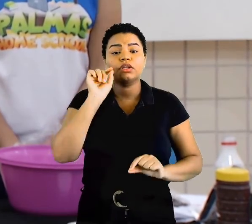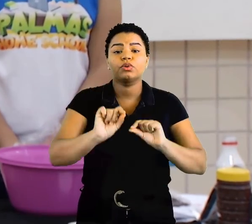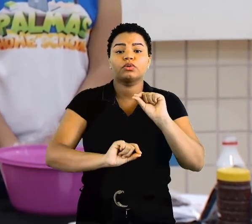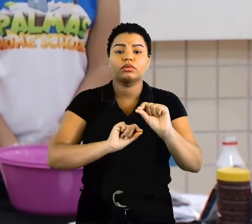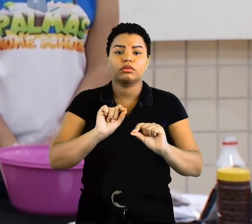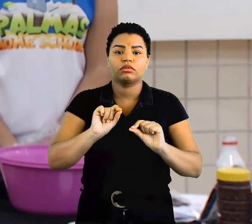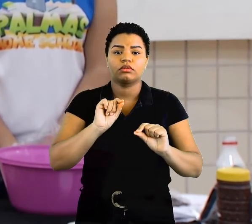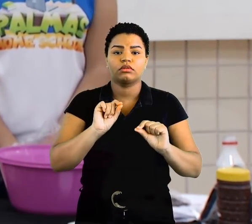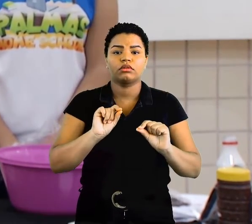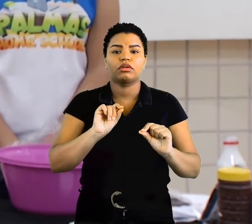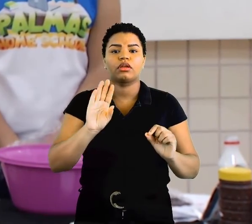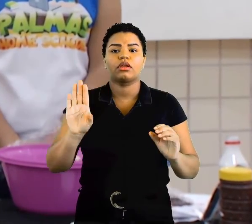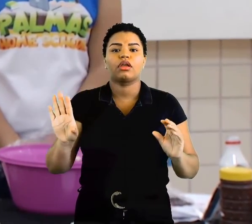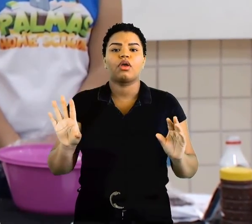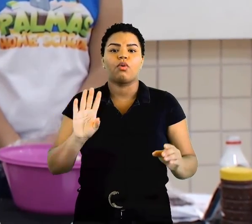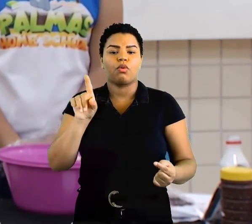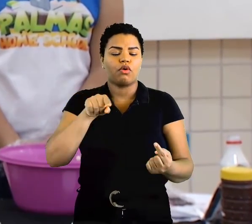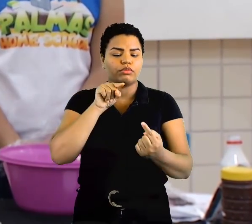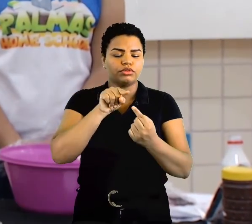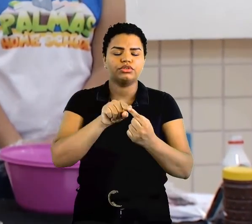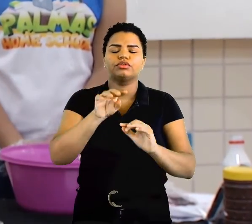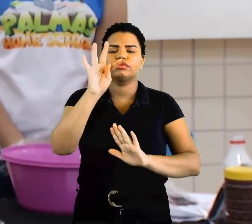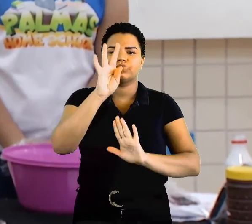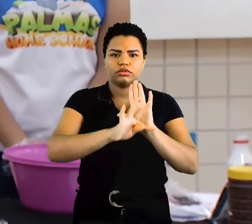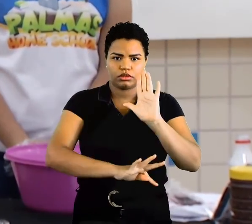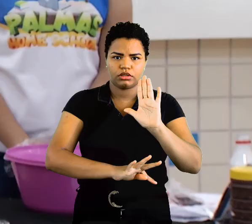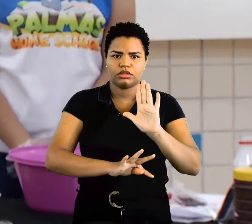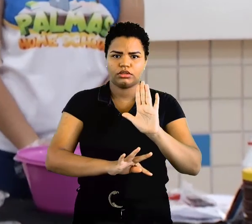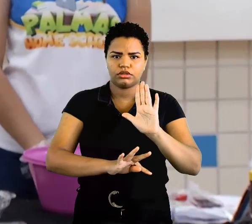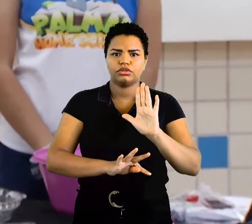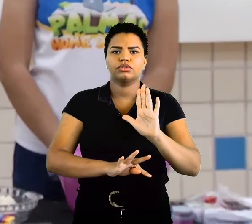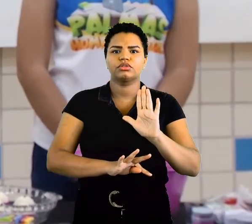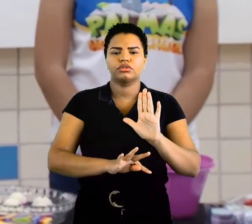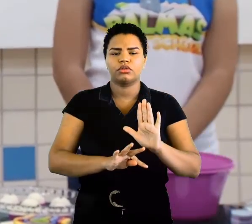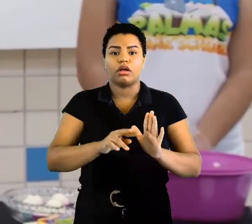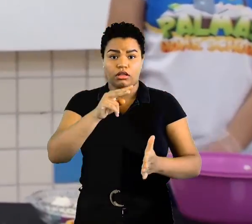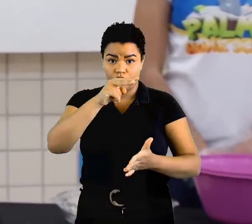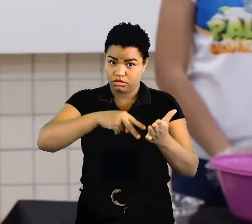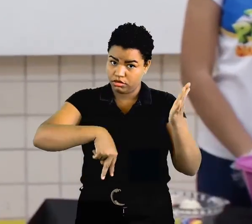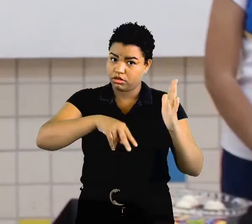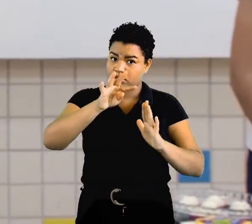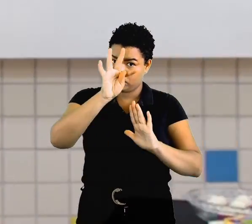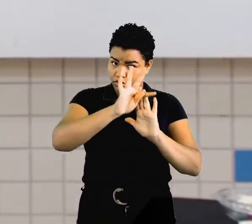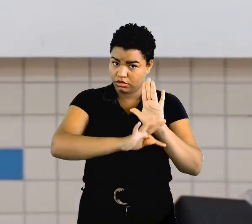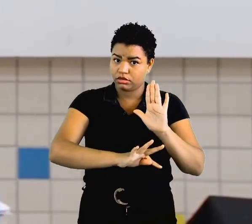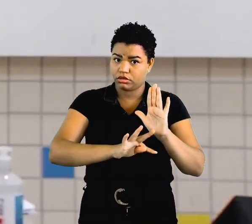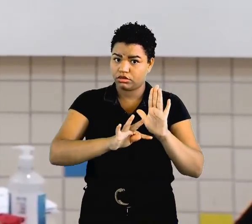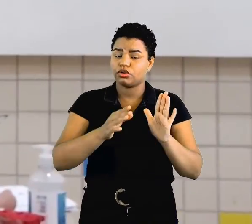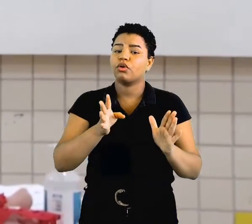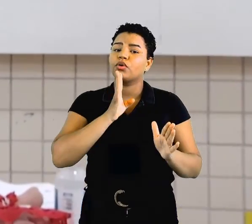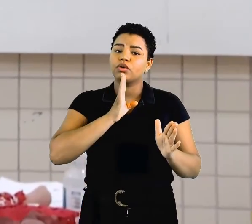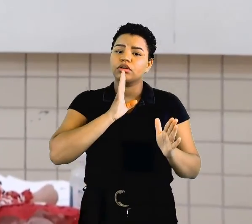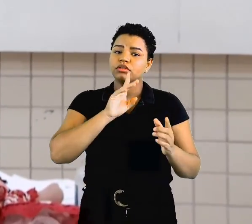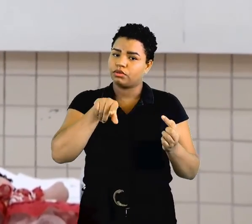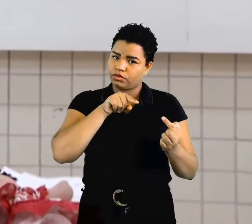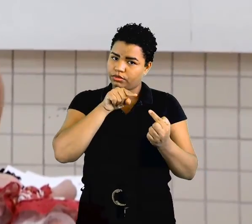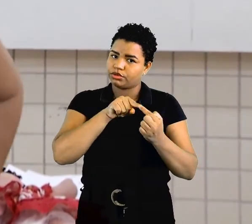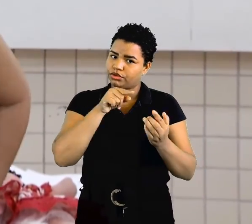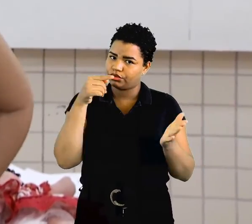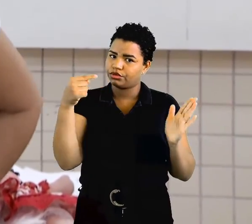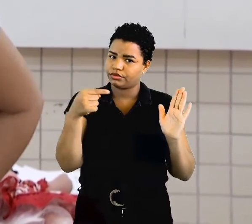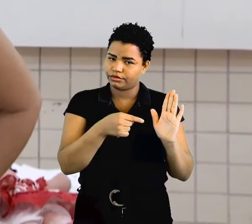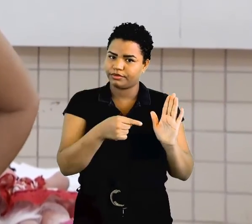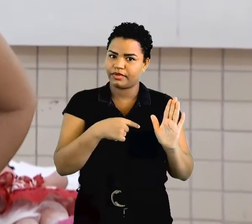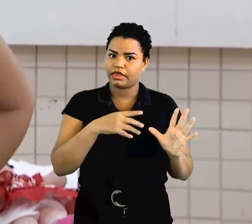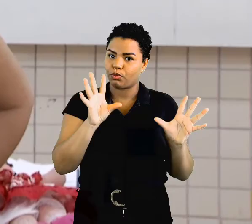desse texto é você ler o texto e conhecer a finalidade dele. Então, resumindo a nossa aula de